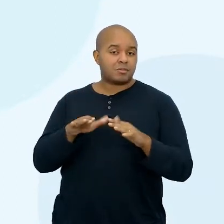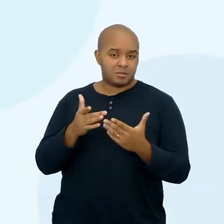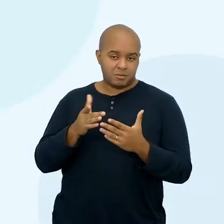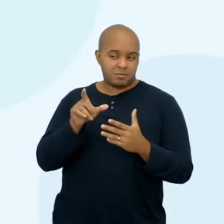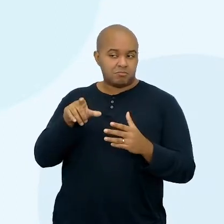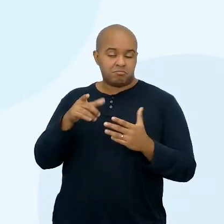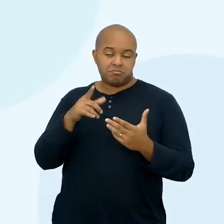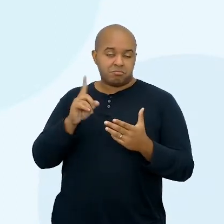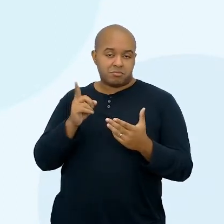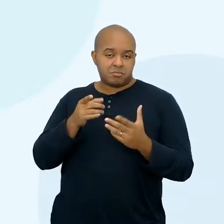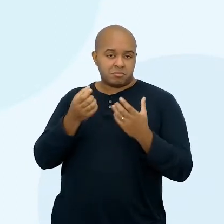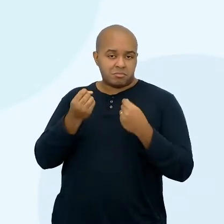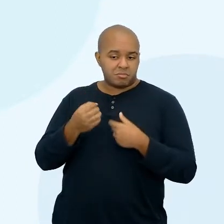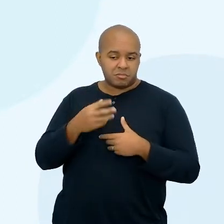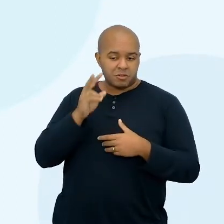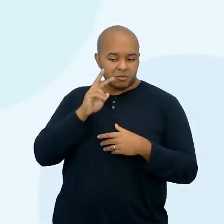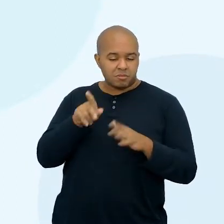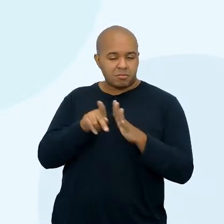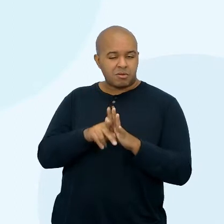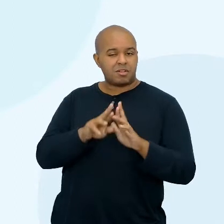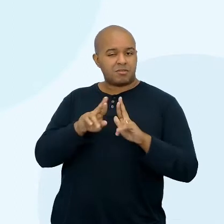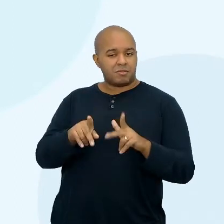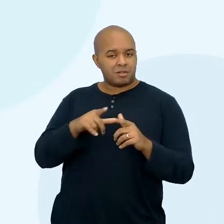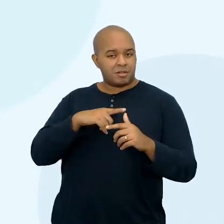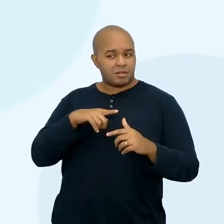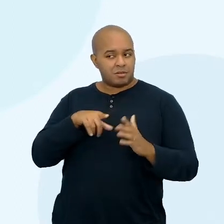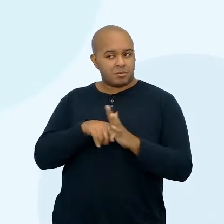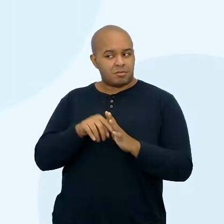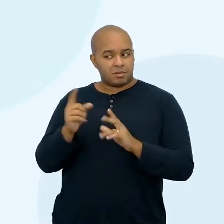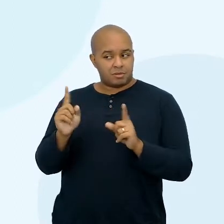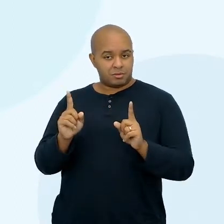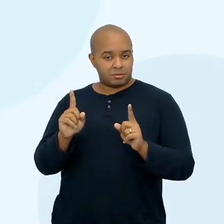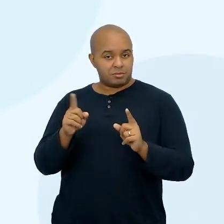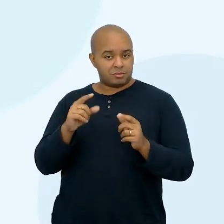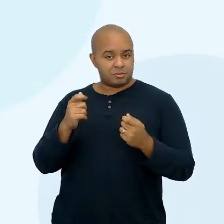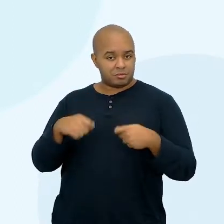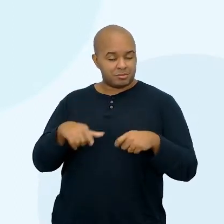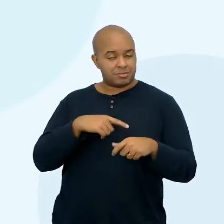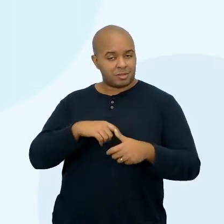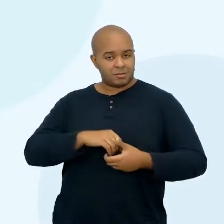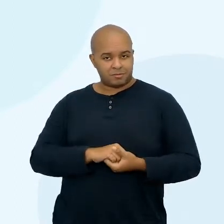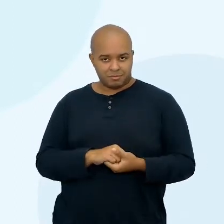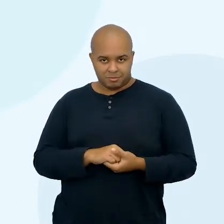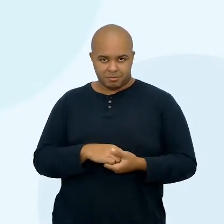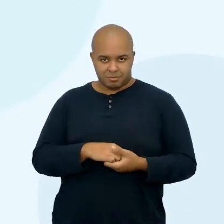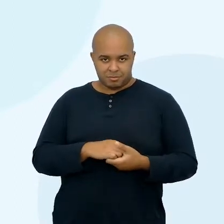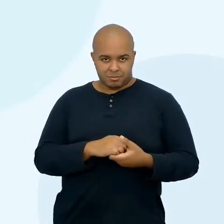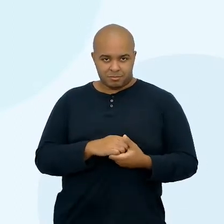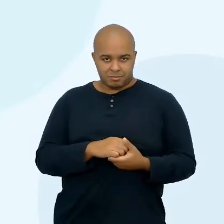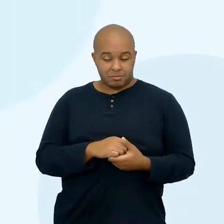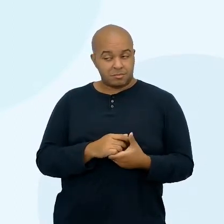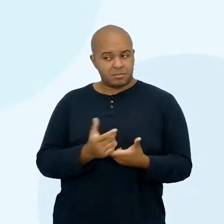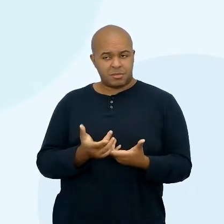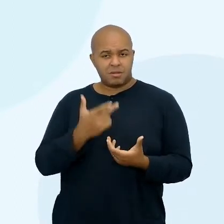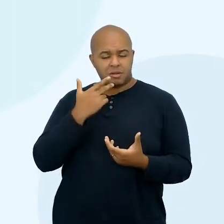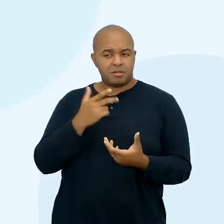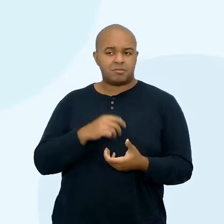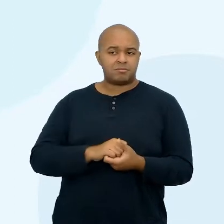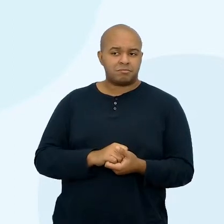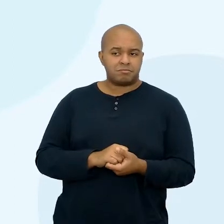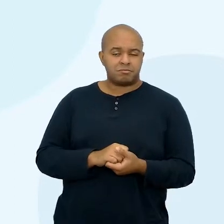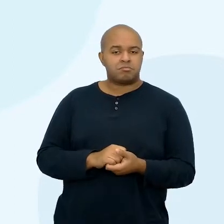o legislativo federal no Congresso Nacional. Lembrando, inclusive, não está escrito aí,